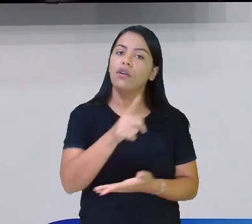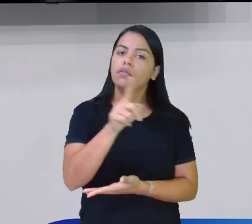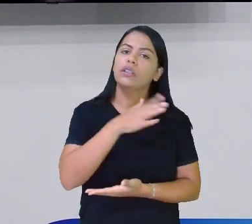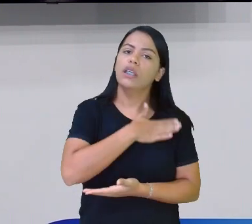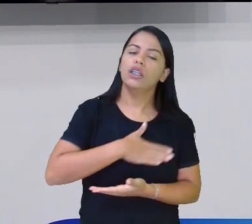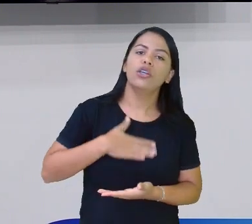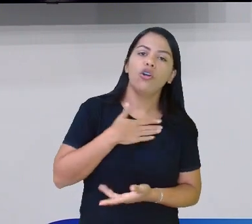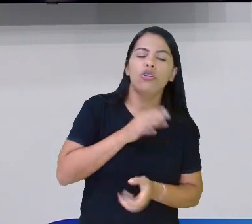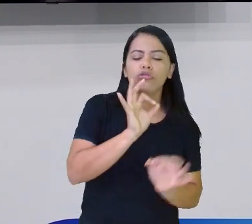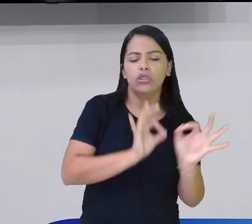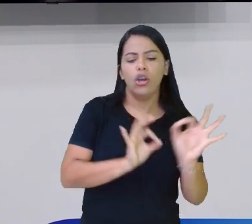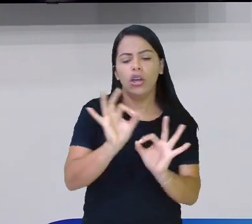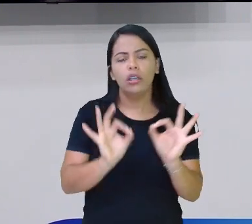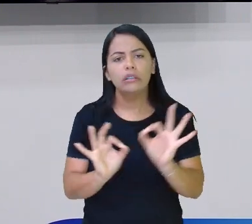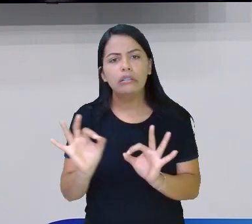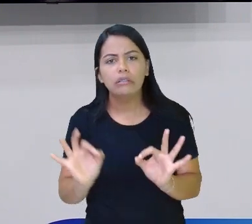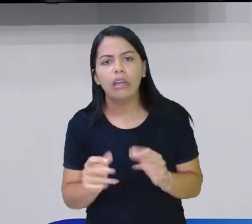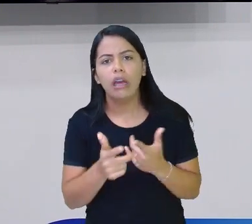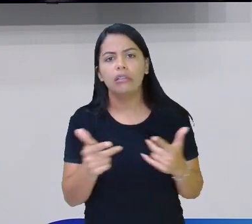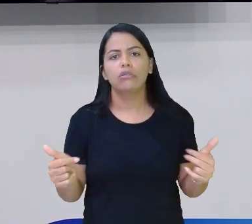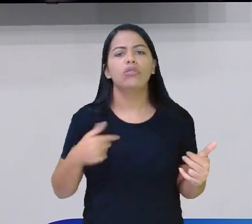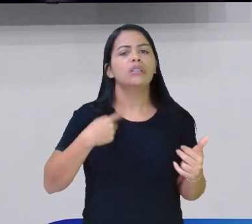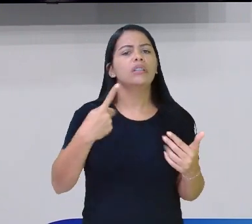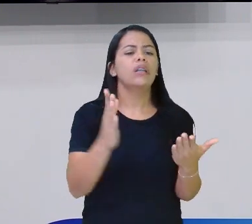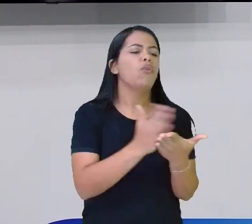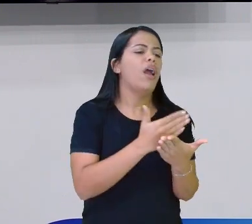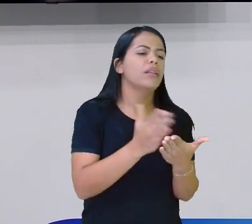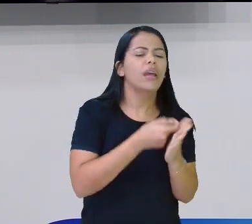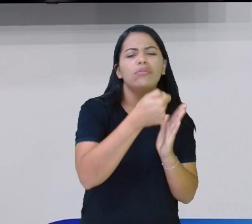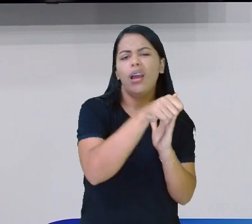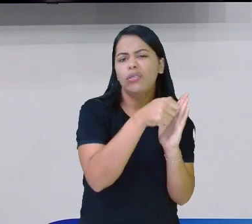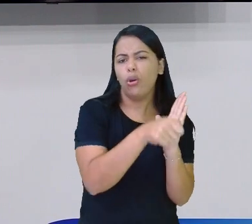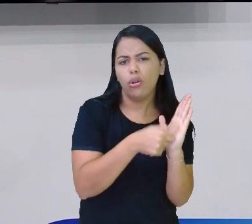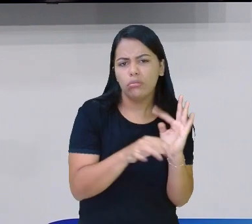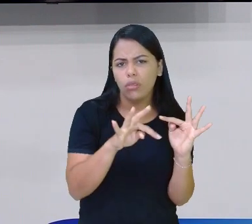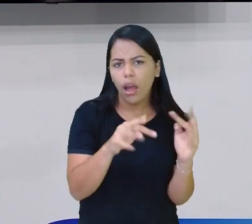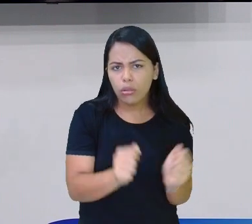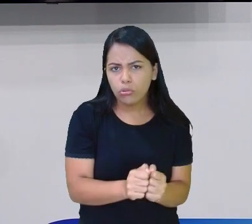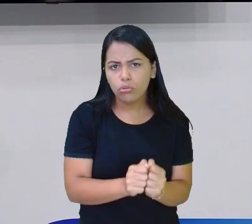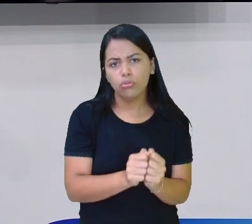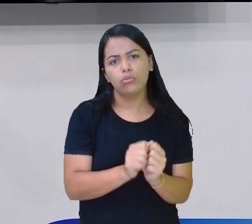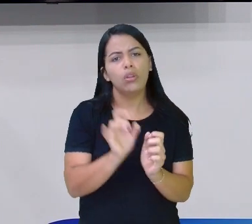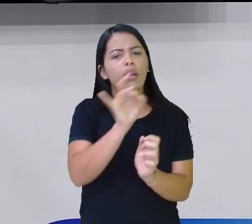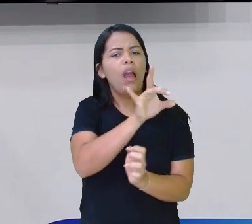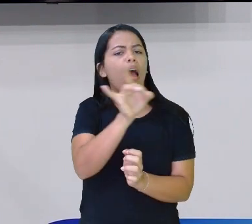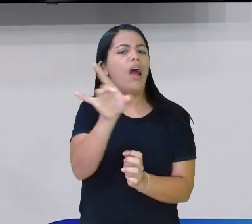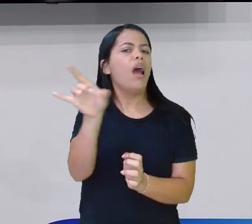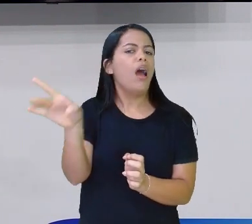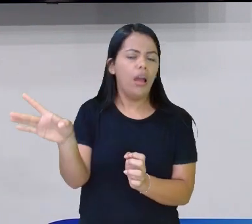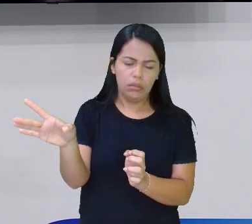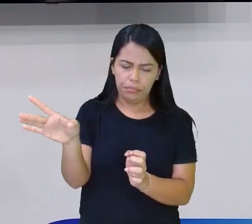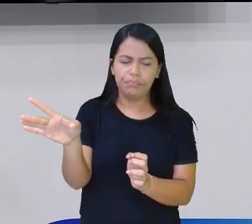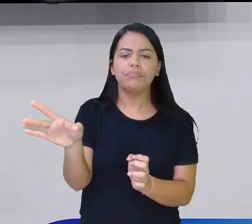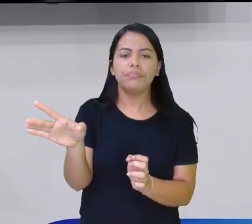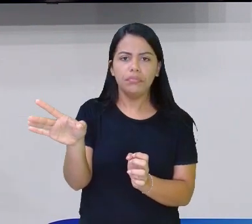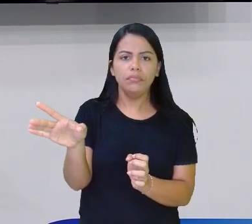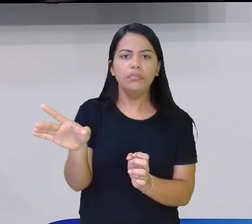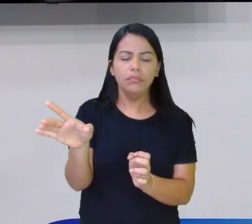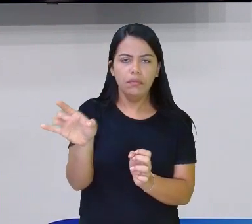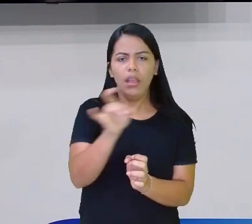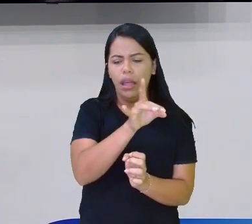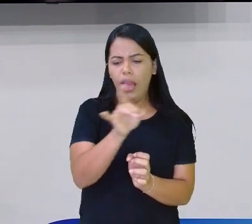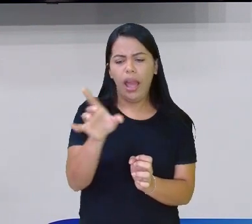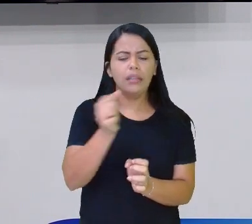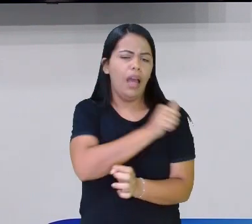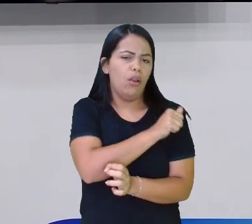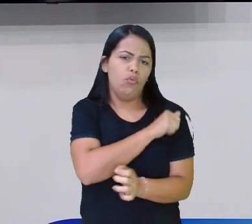de sistematizar, tem aquele seu caderninho de anotações, isso é muito bom, tá? Cada estudante tem sua maneira, não é? De fixar ali o